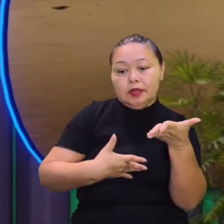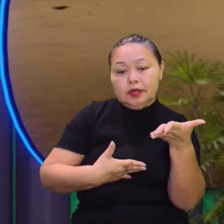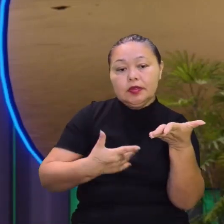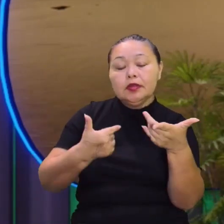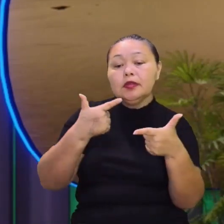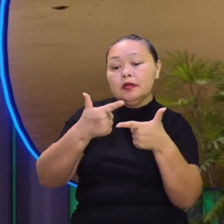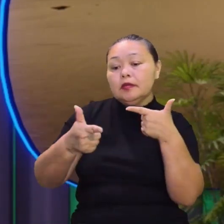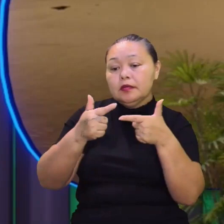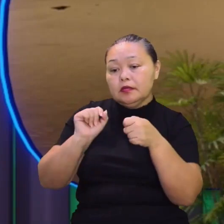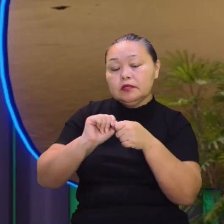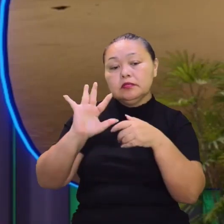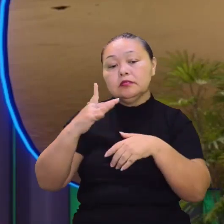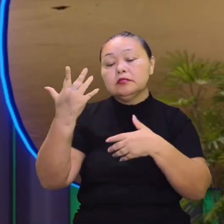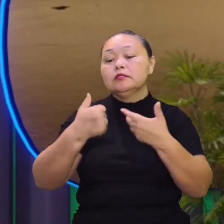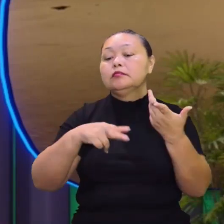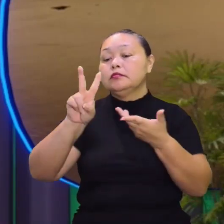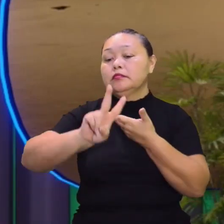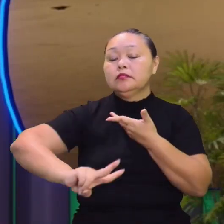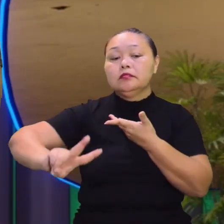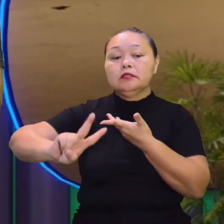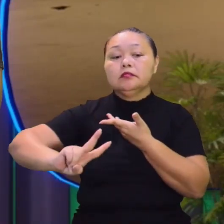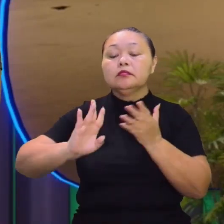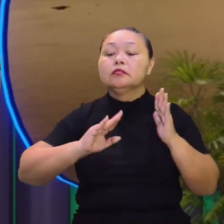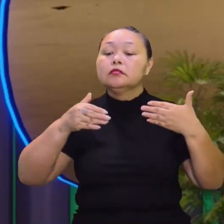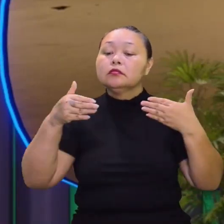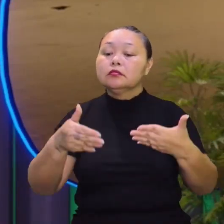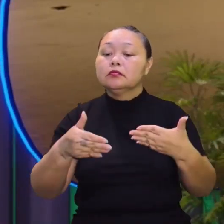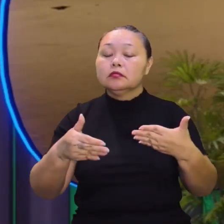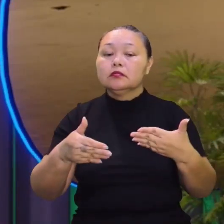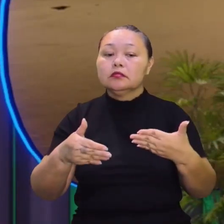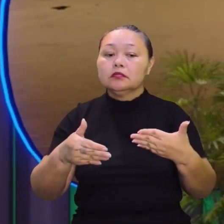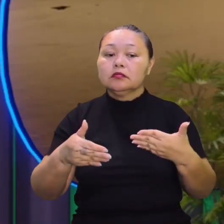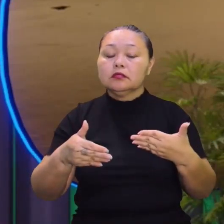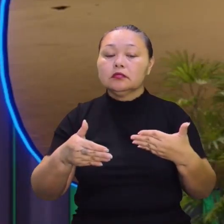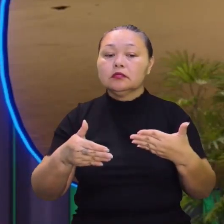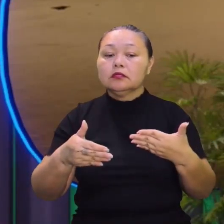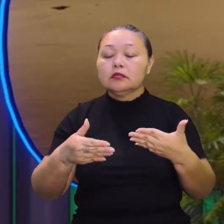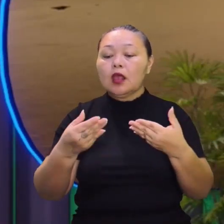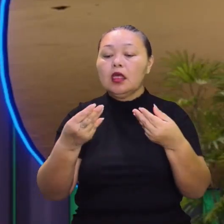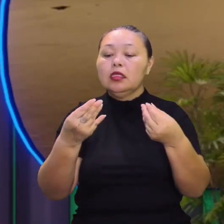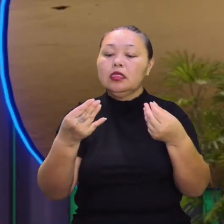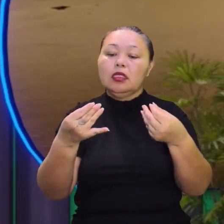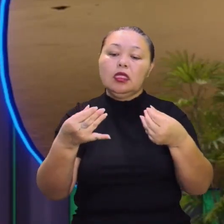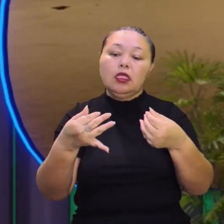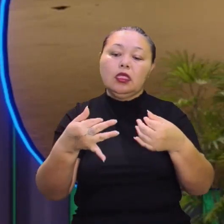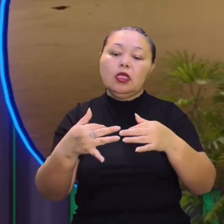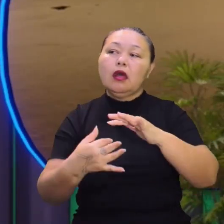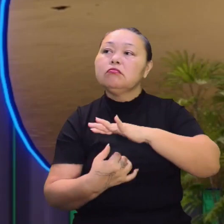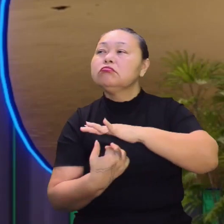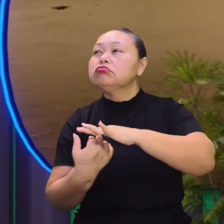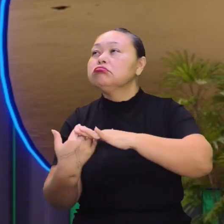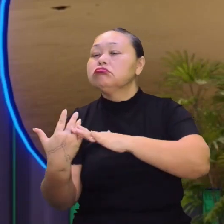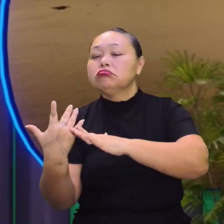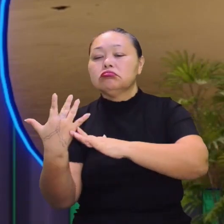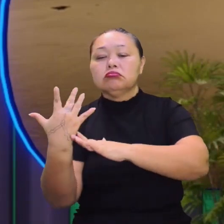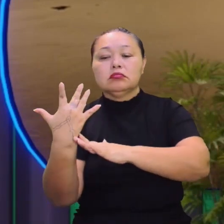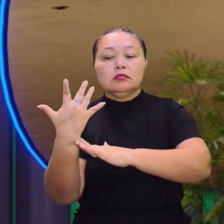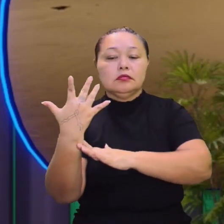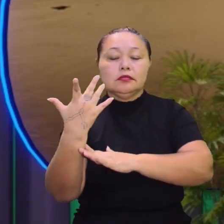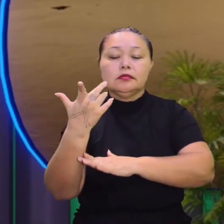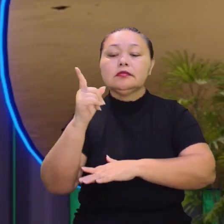um impacto ambiental, de um vestibular, a questão também da degradação do meio ambiente.